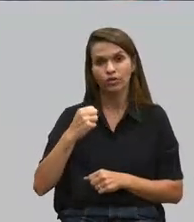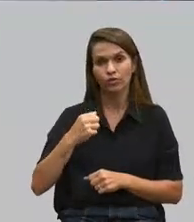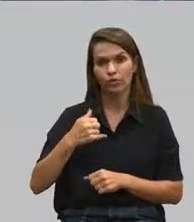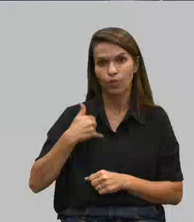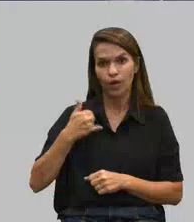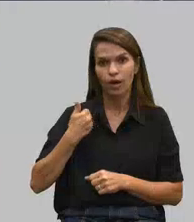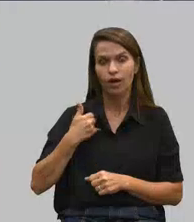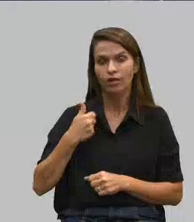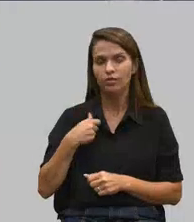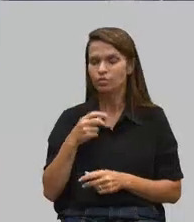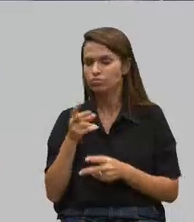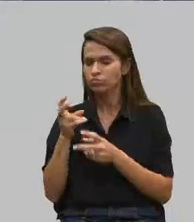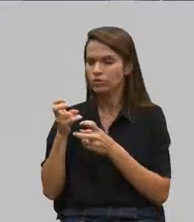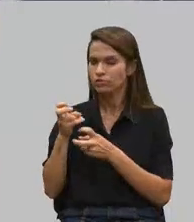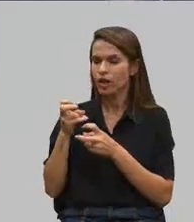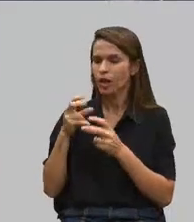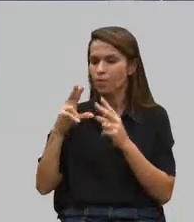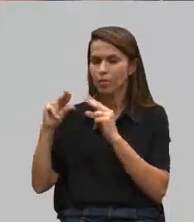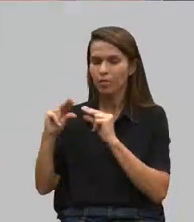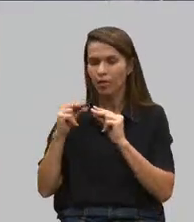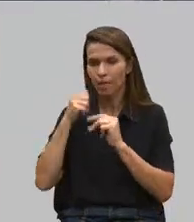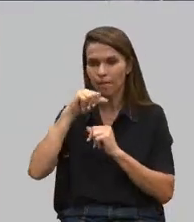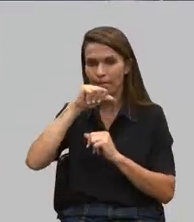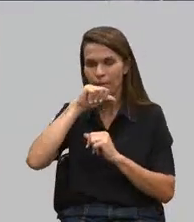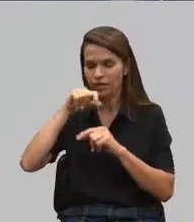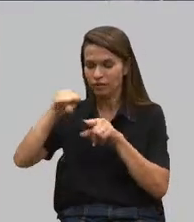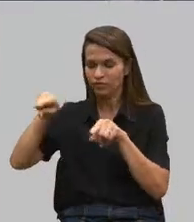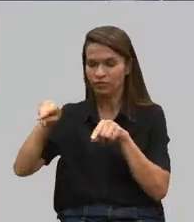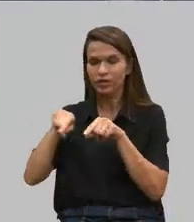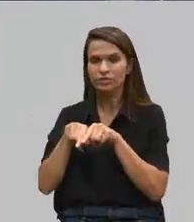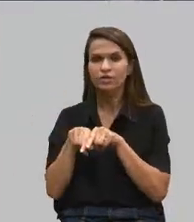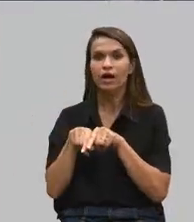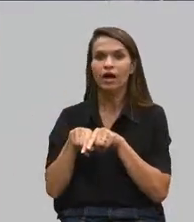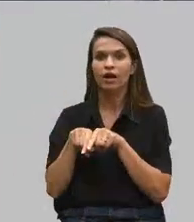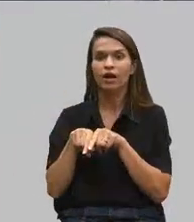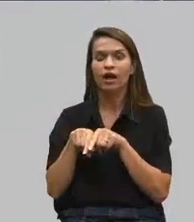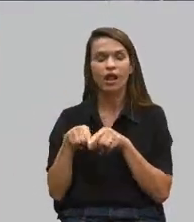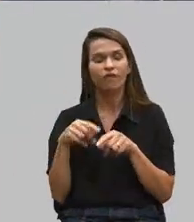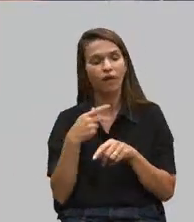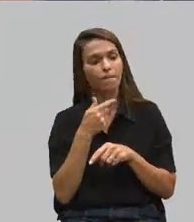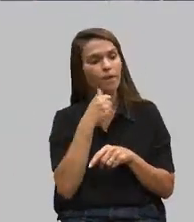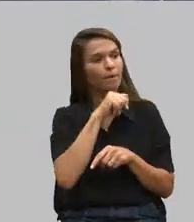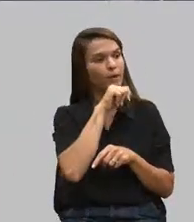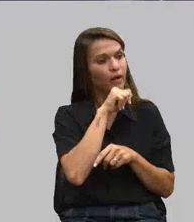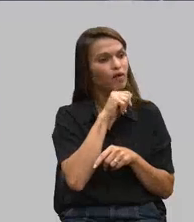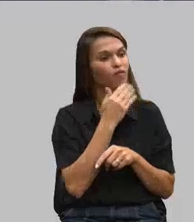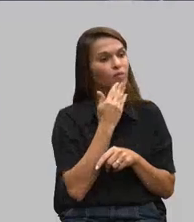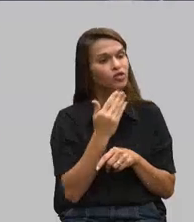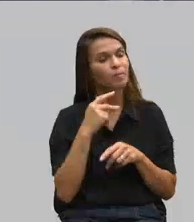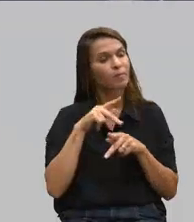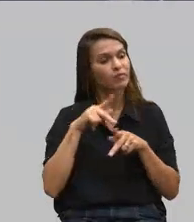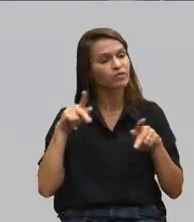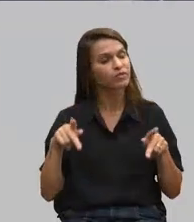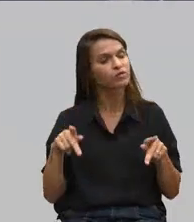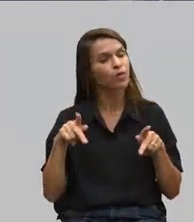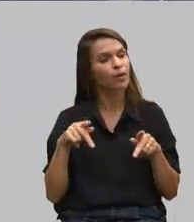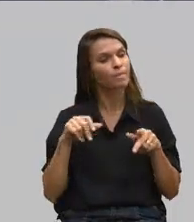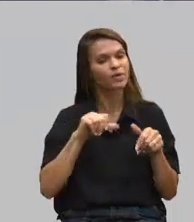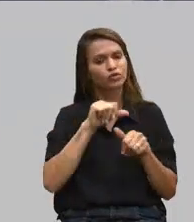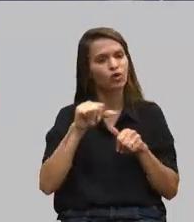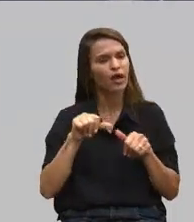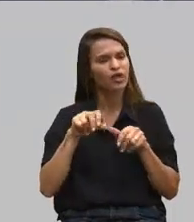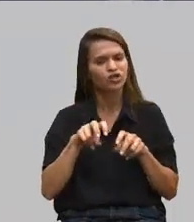ouvindo ela conversar com a mãe dela né eu tava numa sala coisa e ela falou assim mamãe eu vou pedir a professora para me trocar de